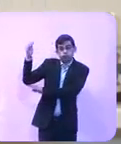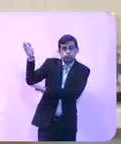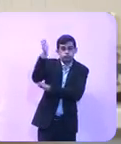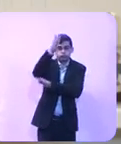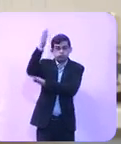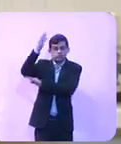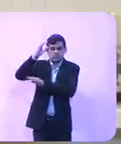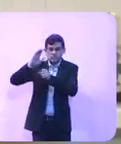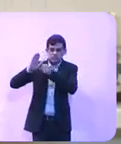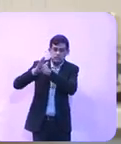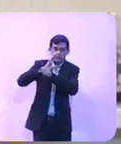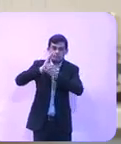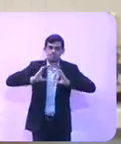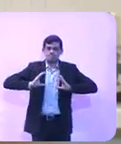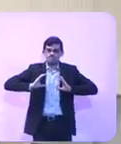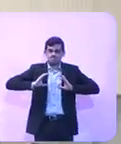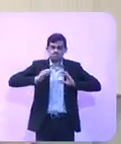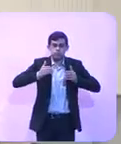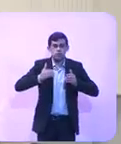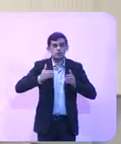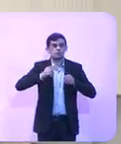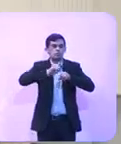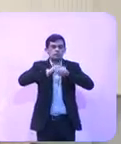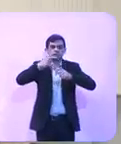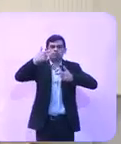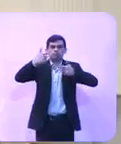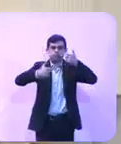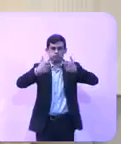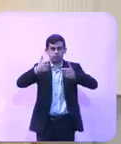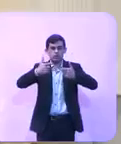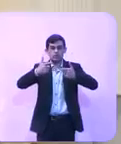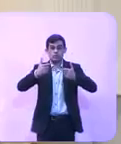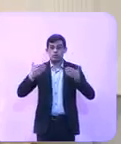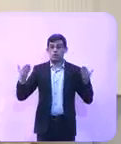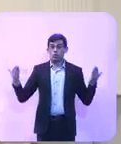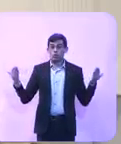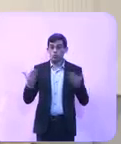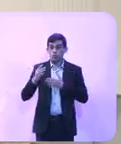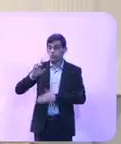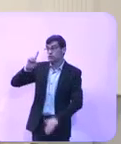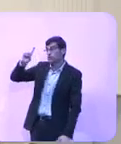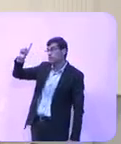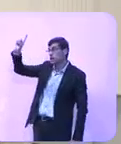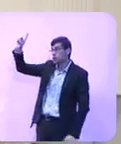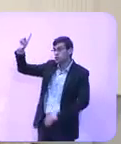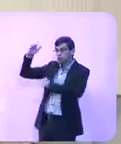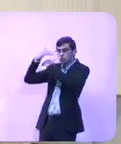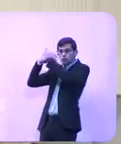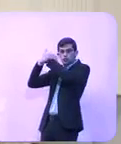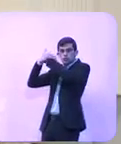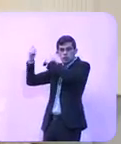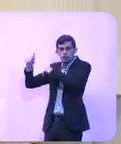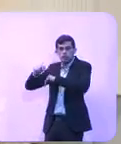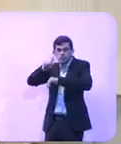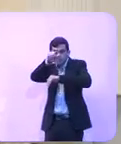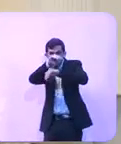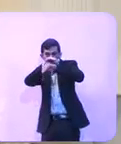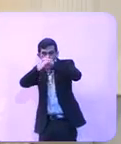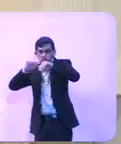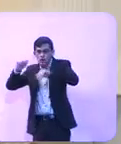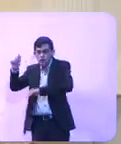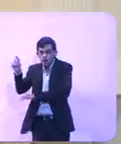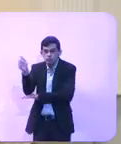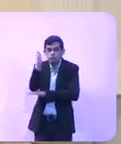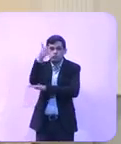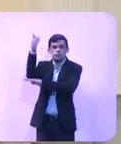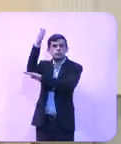no campo de batalha. Hoje o Senhor nos convoca a flamularmos a bandeira da fé